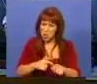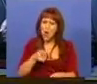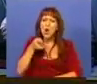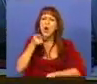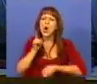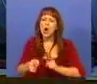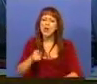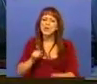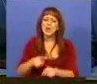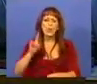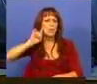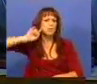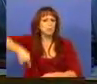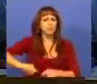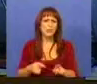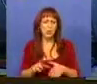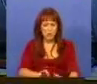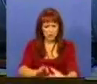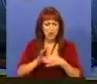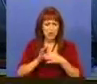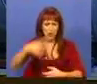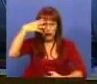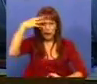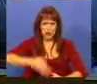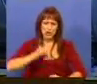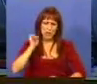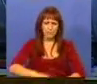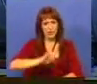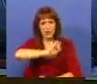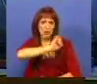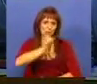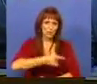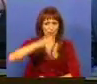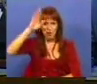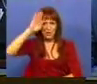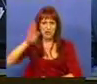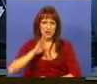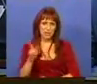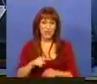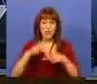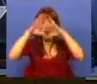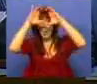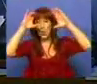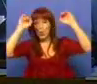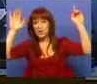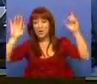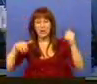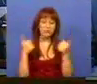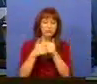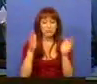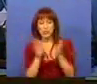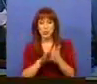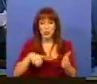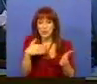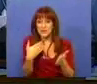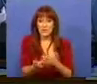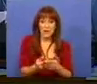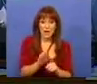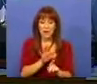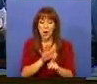pretexto de violação da coesão e disciplina das Forças Armadas, conceito que serve para tudo e